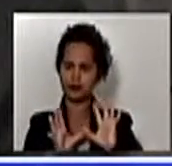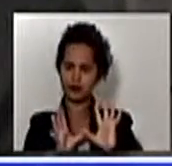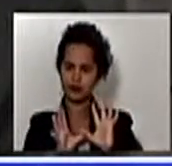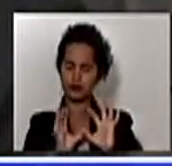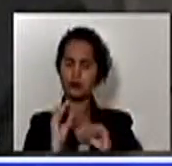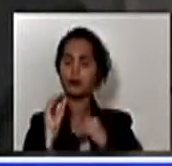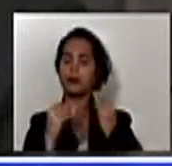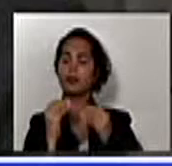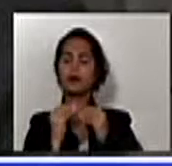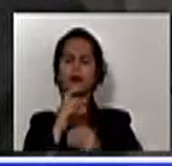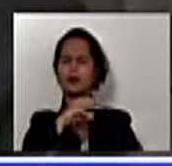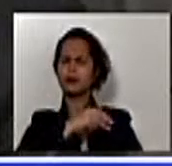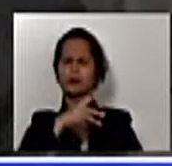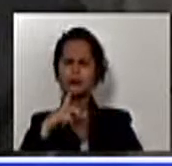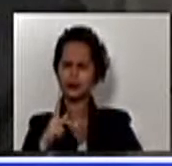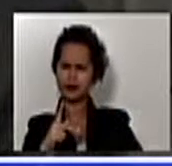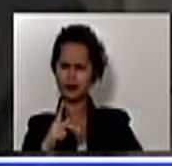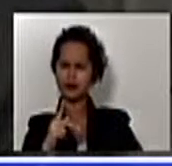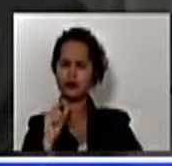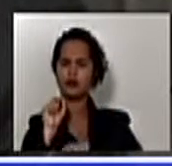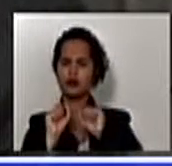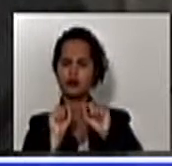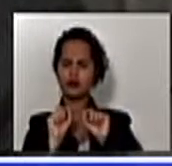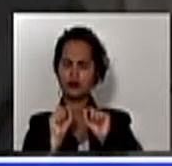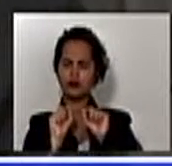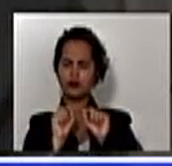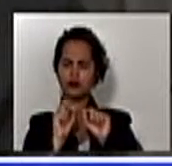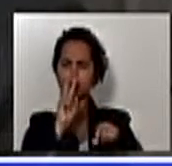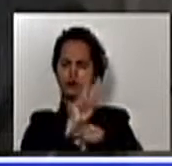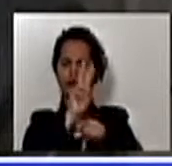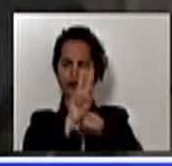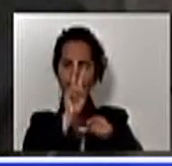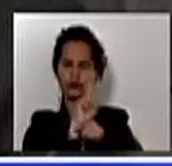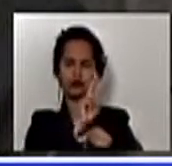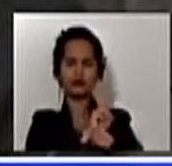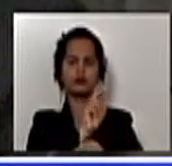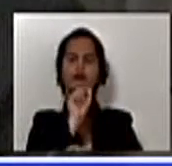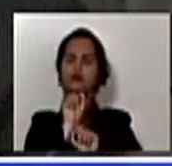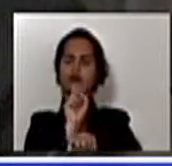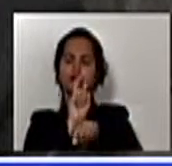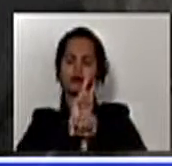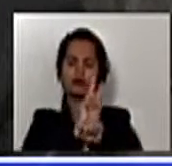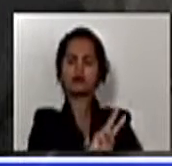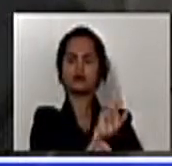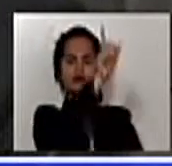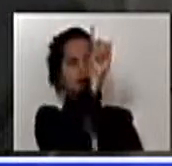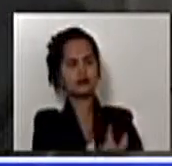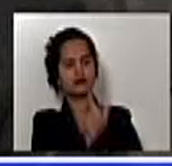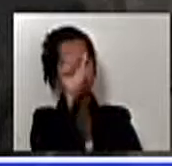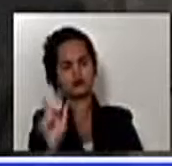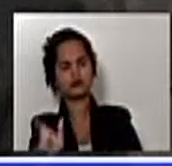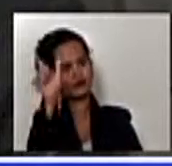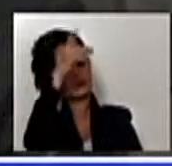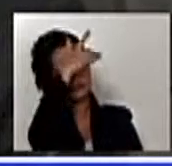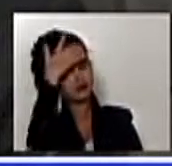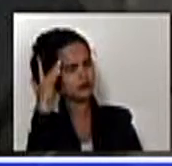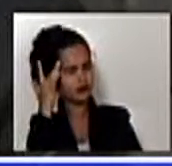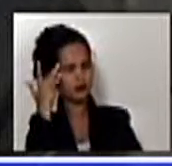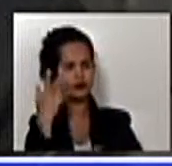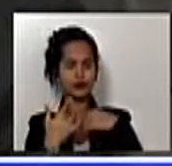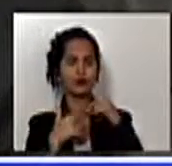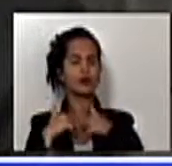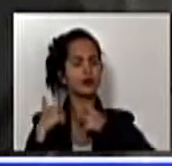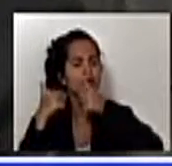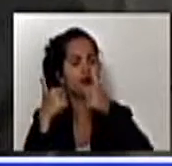uma instituição que protege os interesses do cidadão. Ele não apenas luta